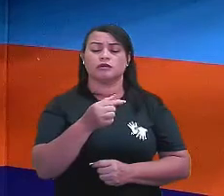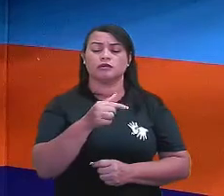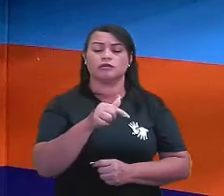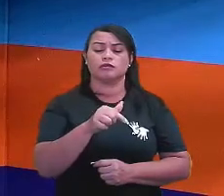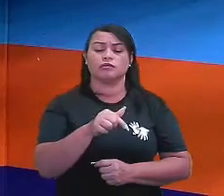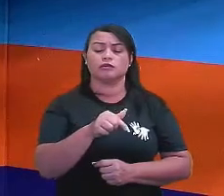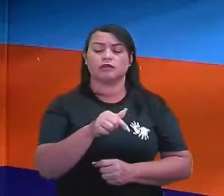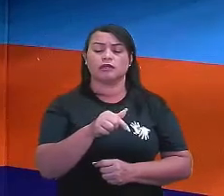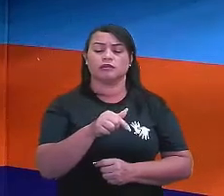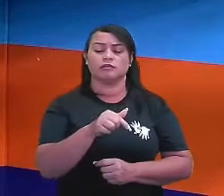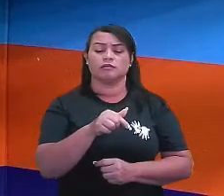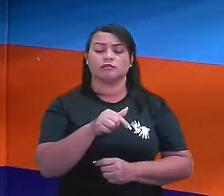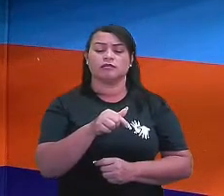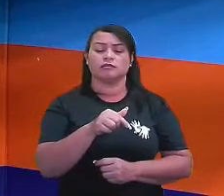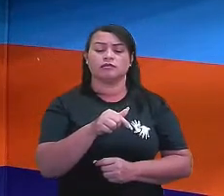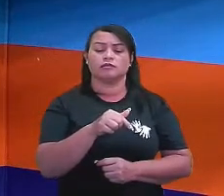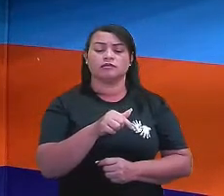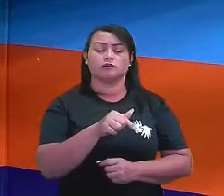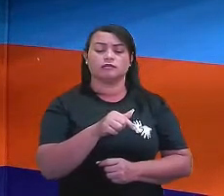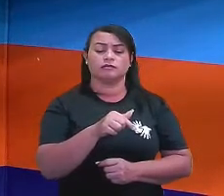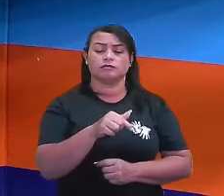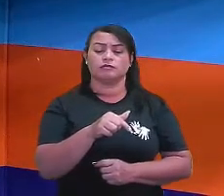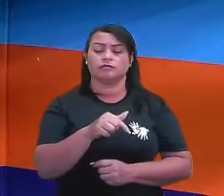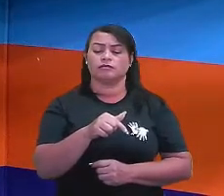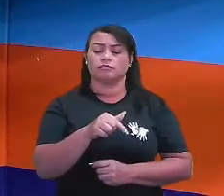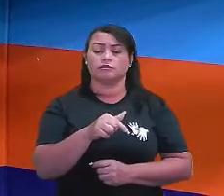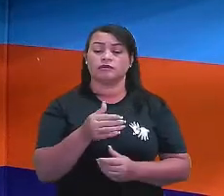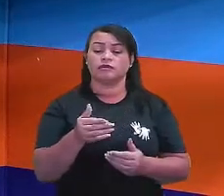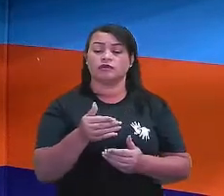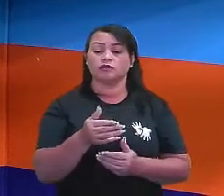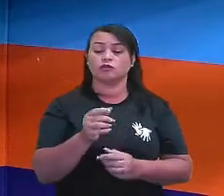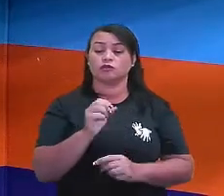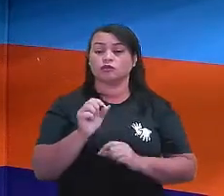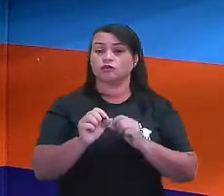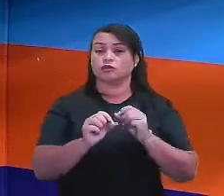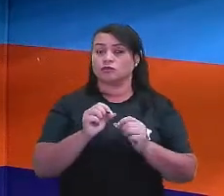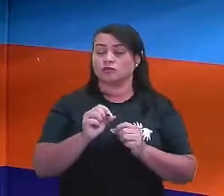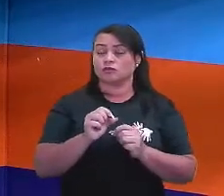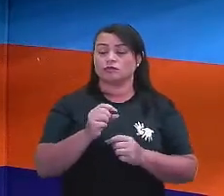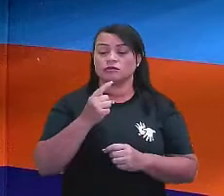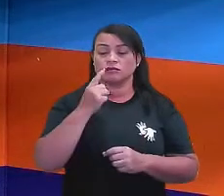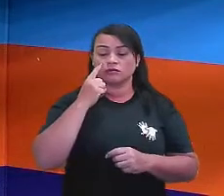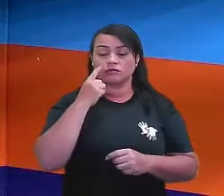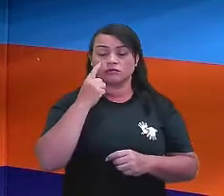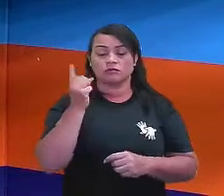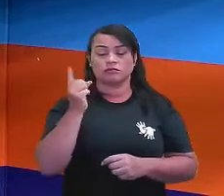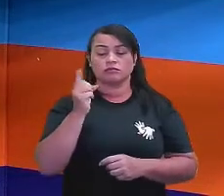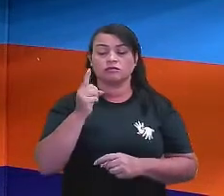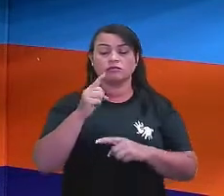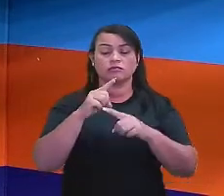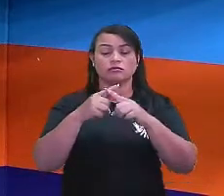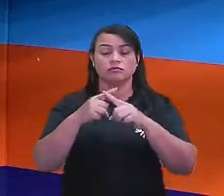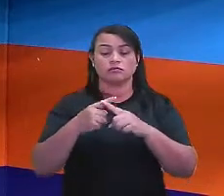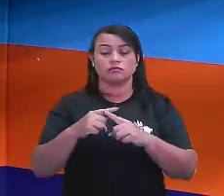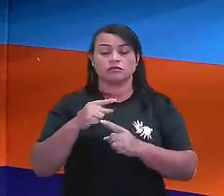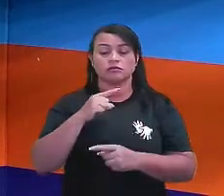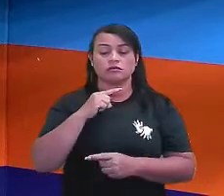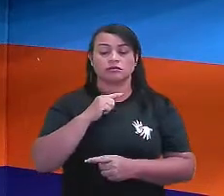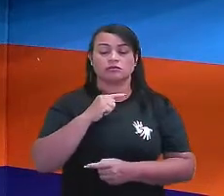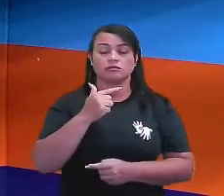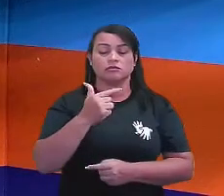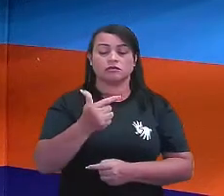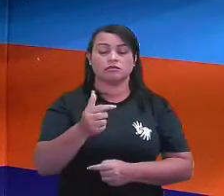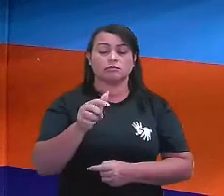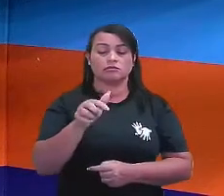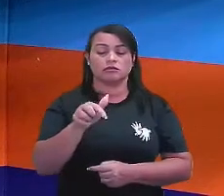vou baixar o 7 para cá. E agora, eu vou lá na tabuadinha do 3, vou ver se tem 27.